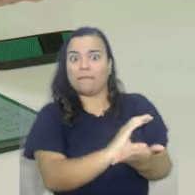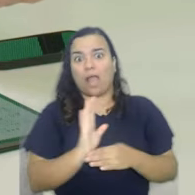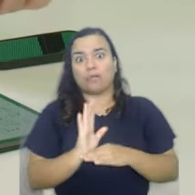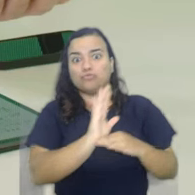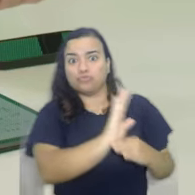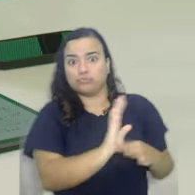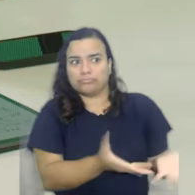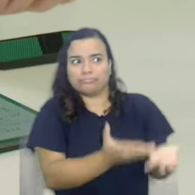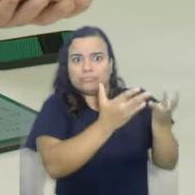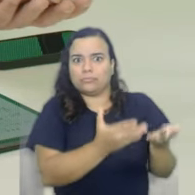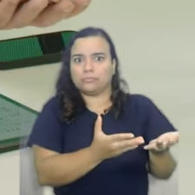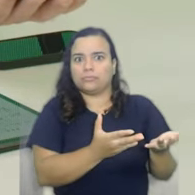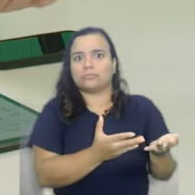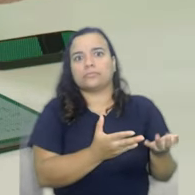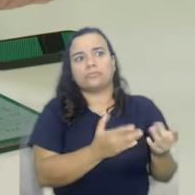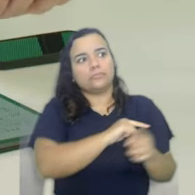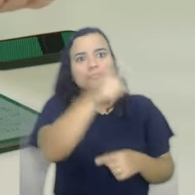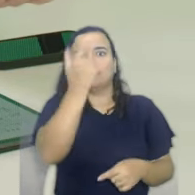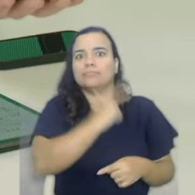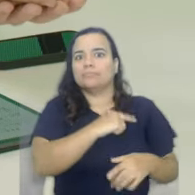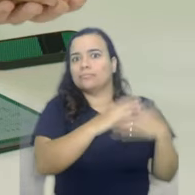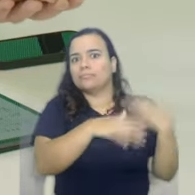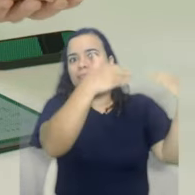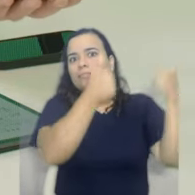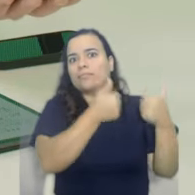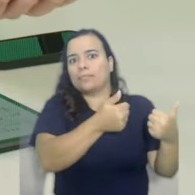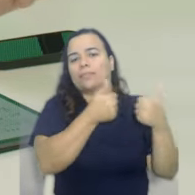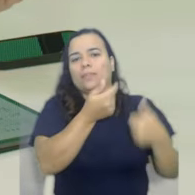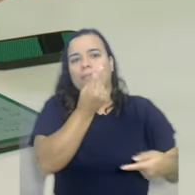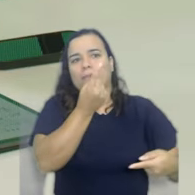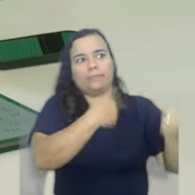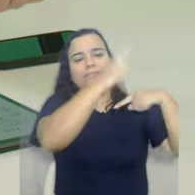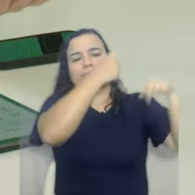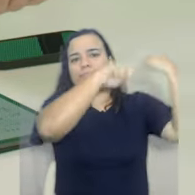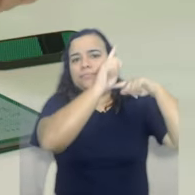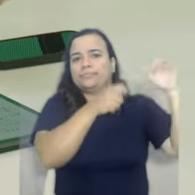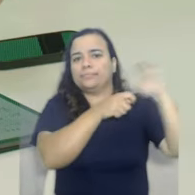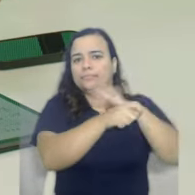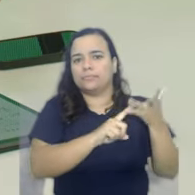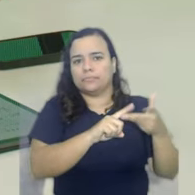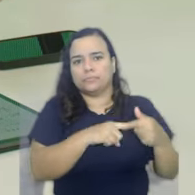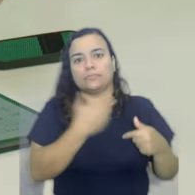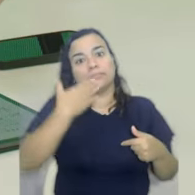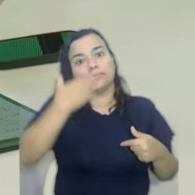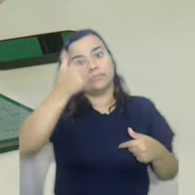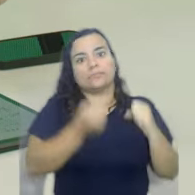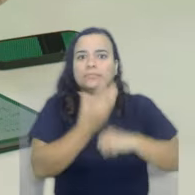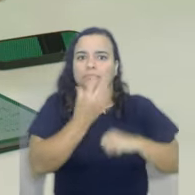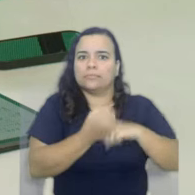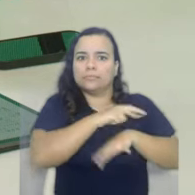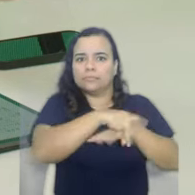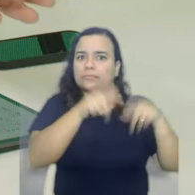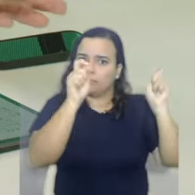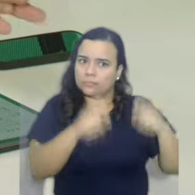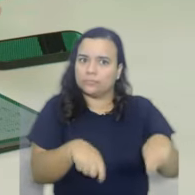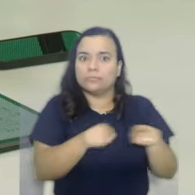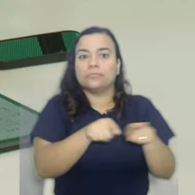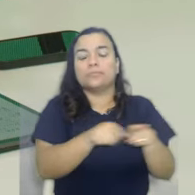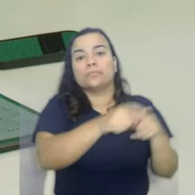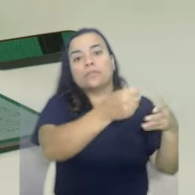levar dinheiro para ele se financiar e poder produzir mais melhorar a produção dele trazer